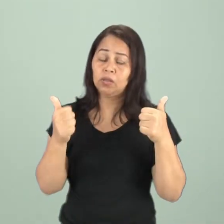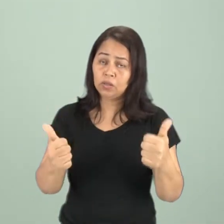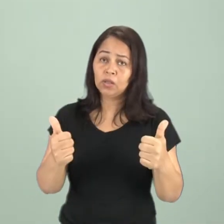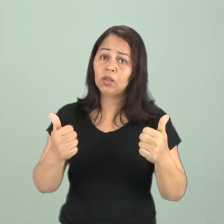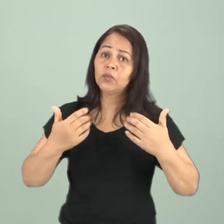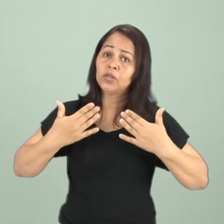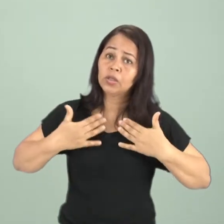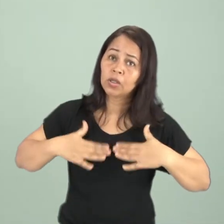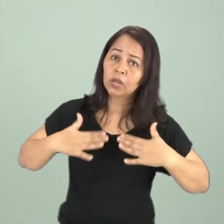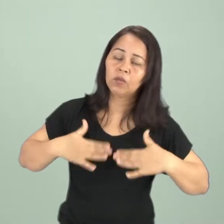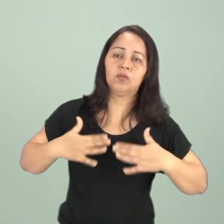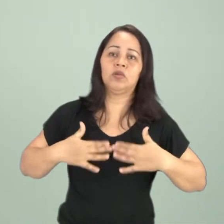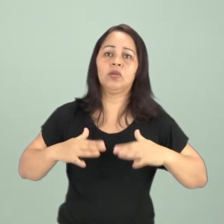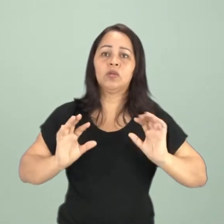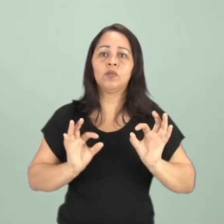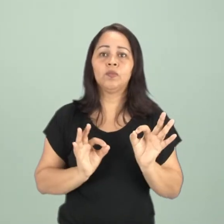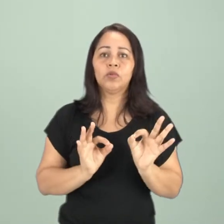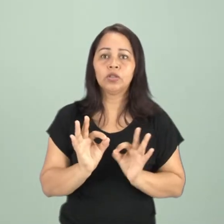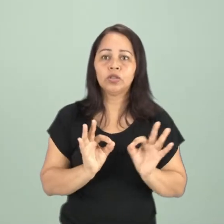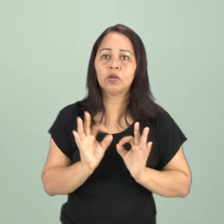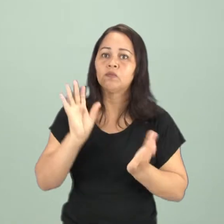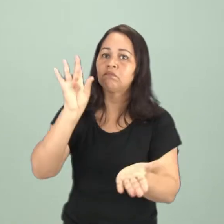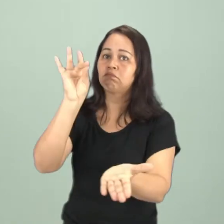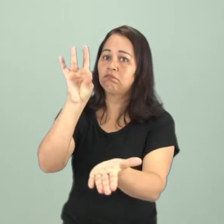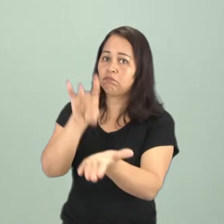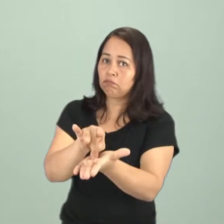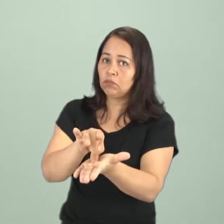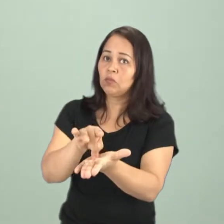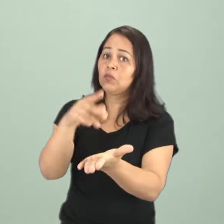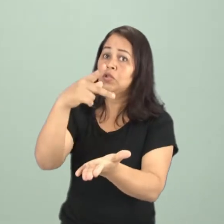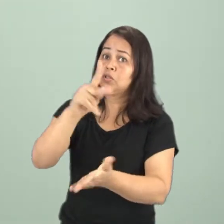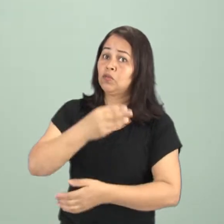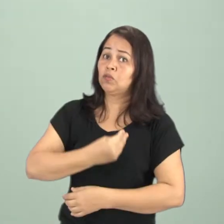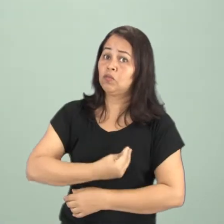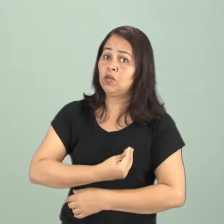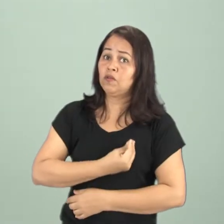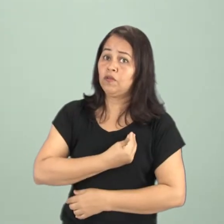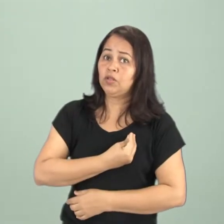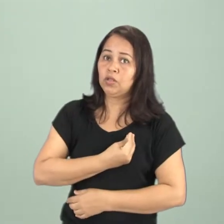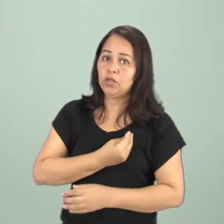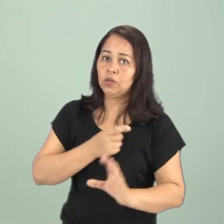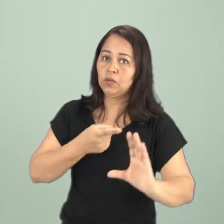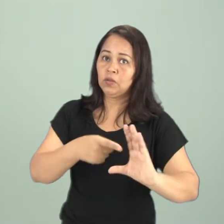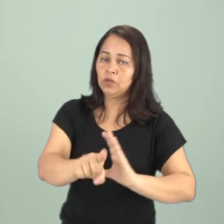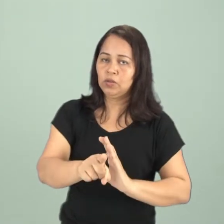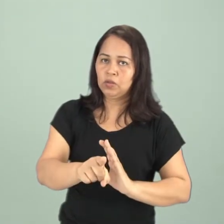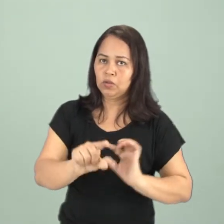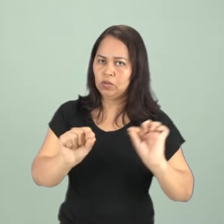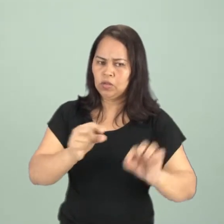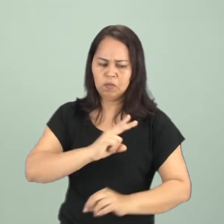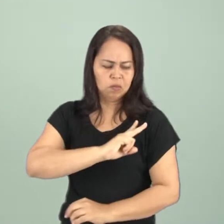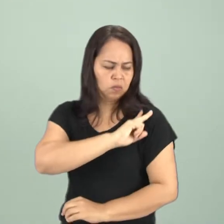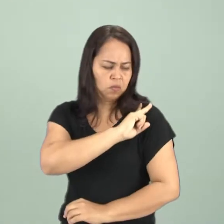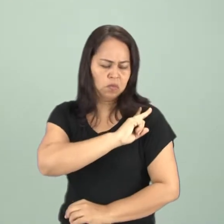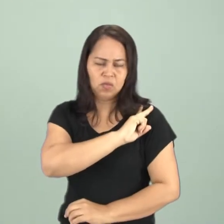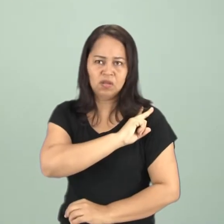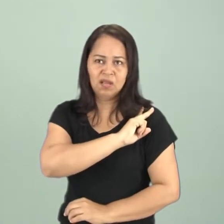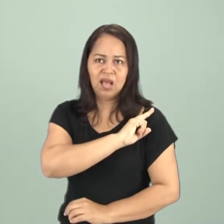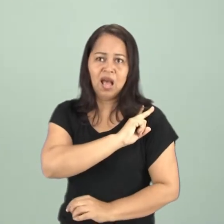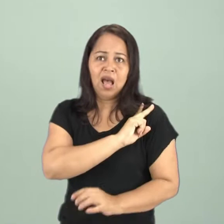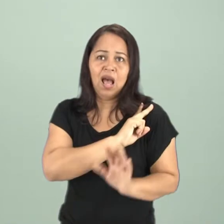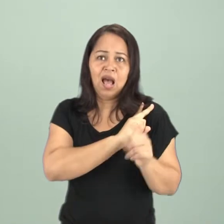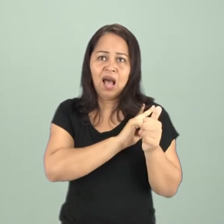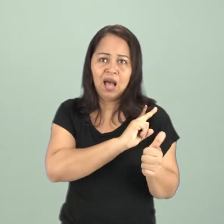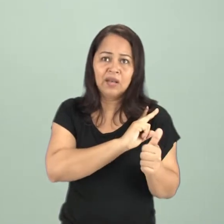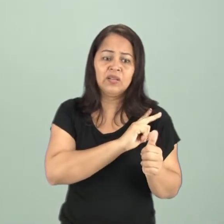vida sólido. O projeto de vida, gente, ele é para a vida, ele não é para o ensino médio. Muitos alunos, eles saem do ensino médio